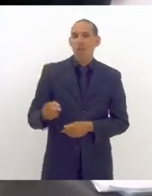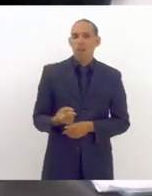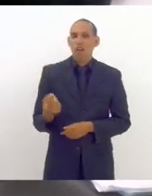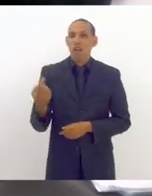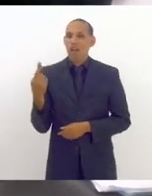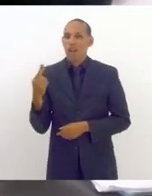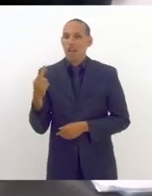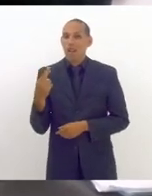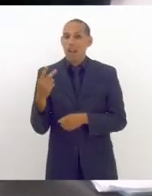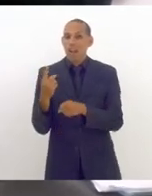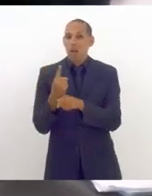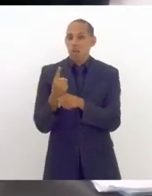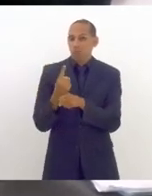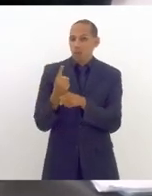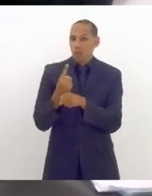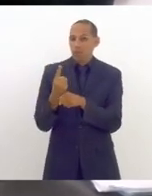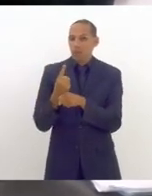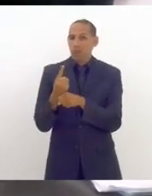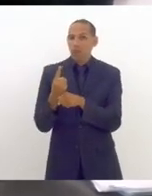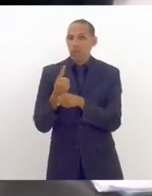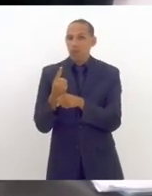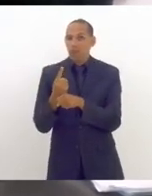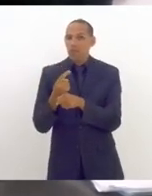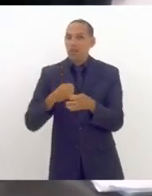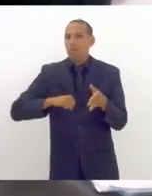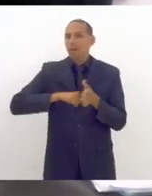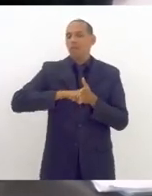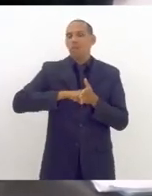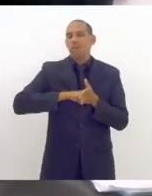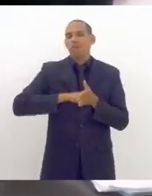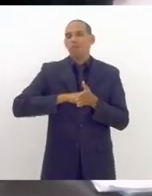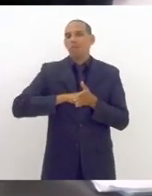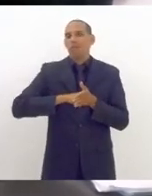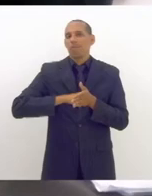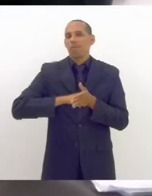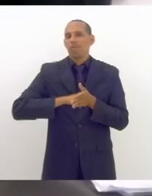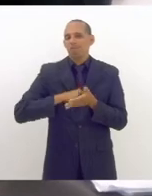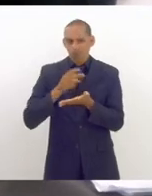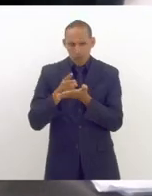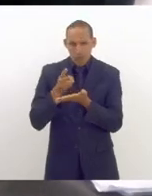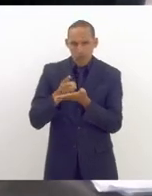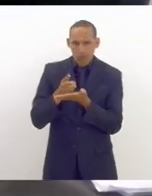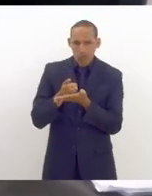reais no ano Possivelmente esse continua